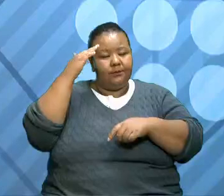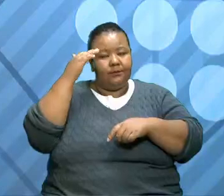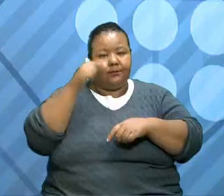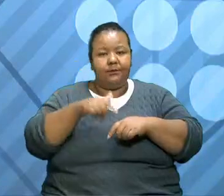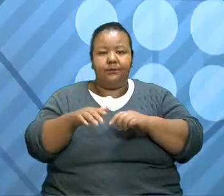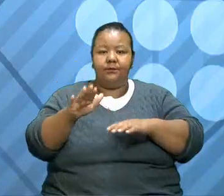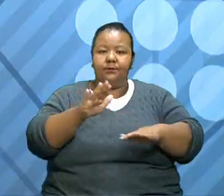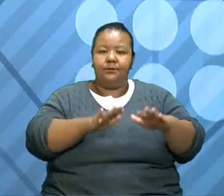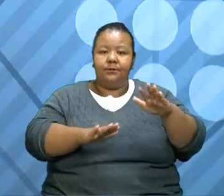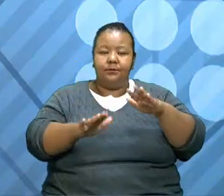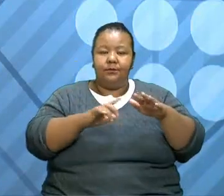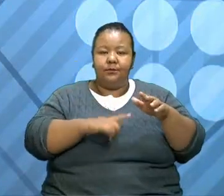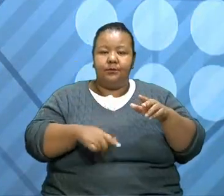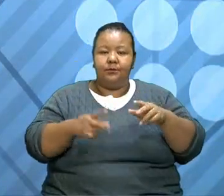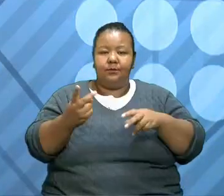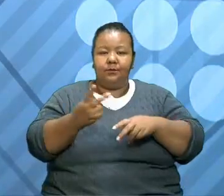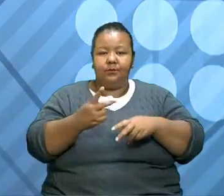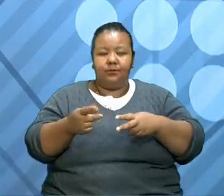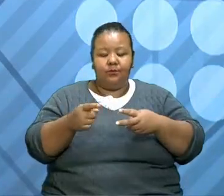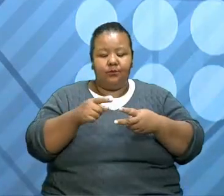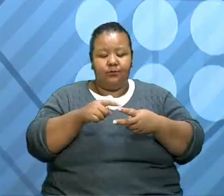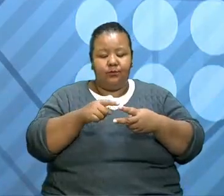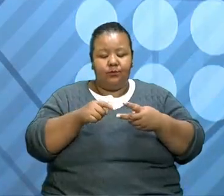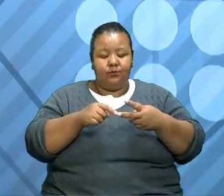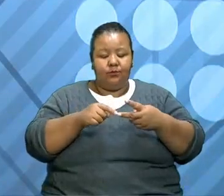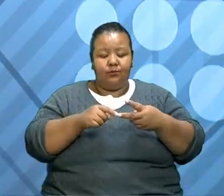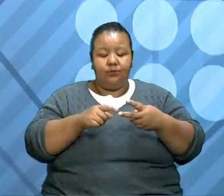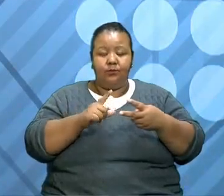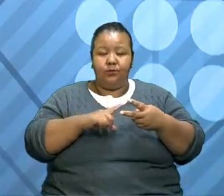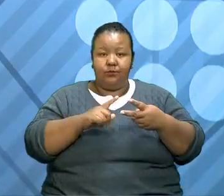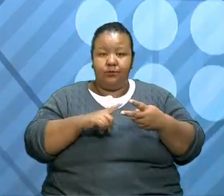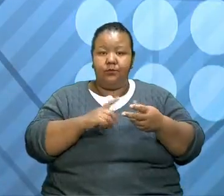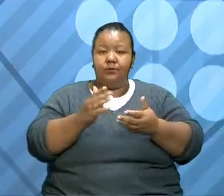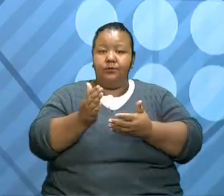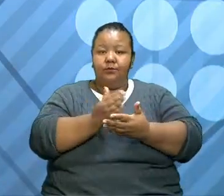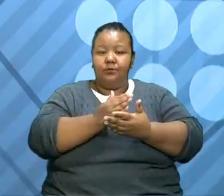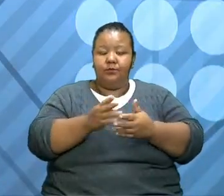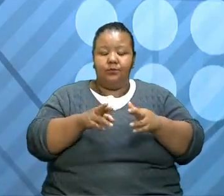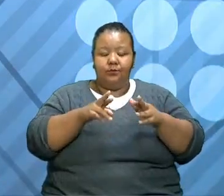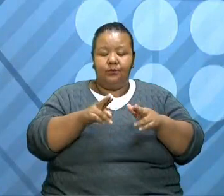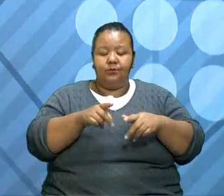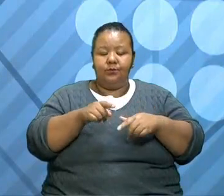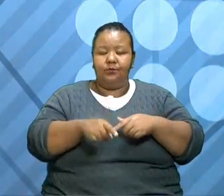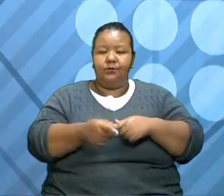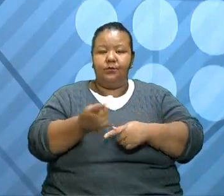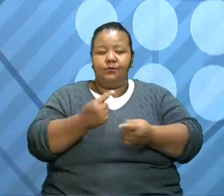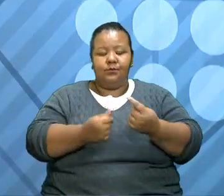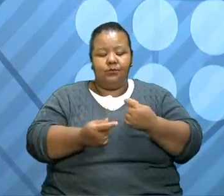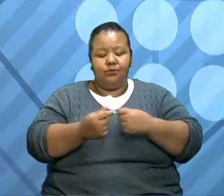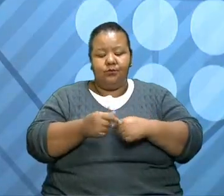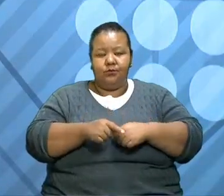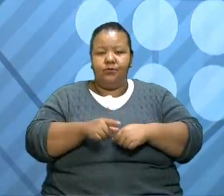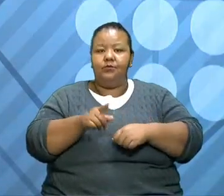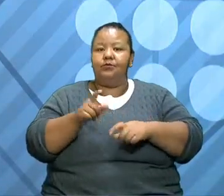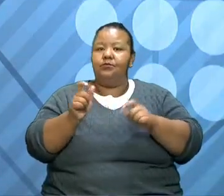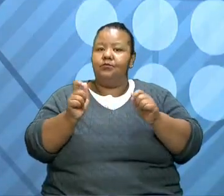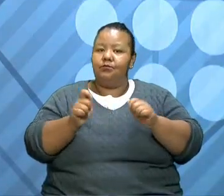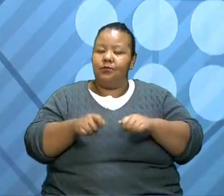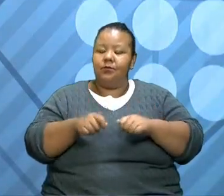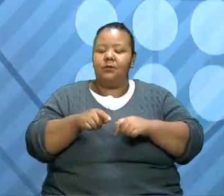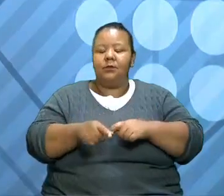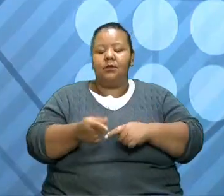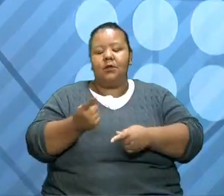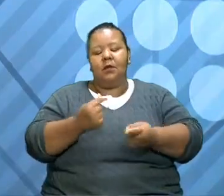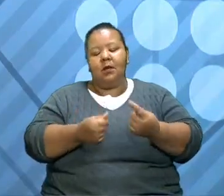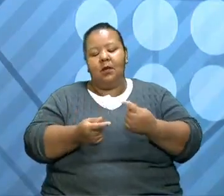dois tipos de organização. Organização como função administrativa, segundo o FAIOL, que você está ato de administrar ali, ato